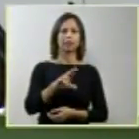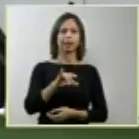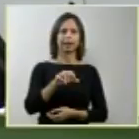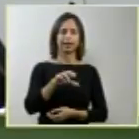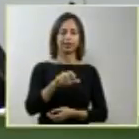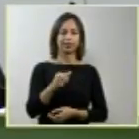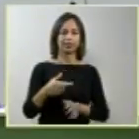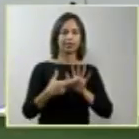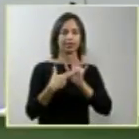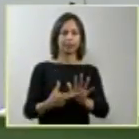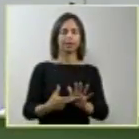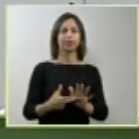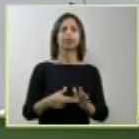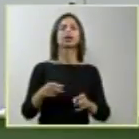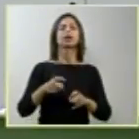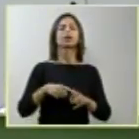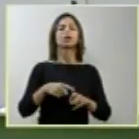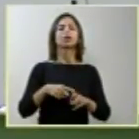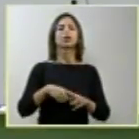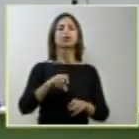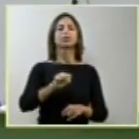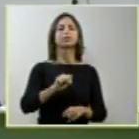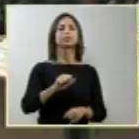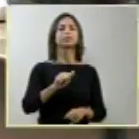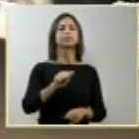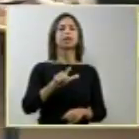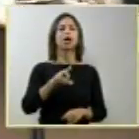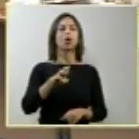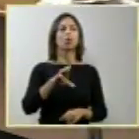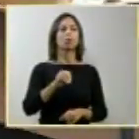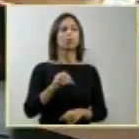representada pelo Dr. Salmo Rasquim.